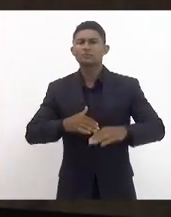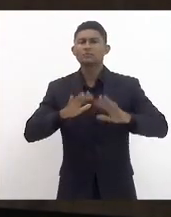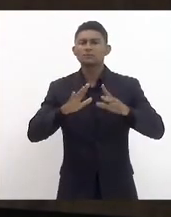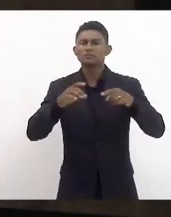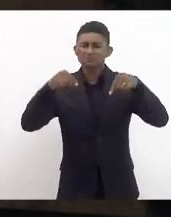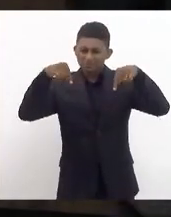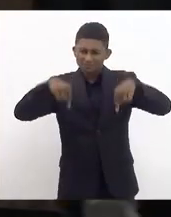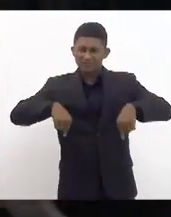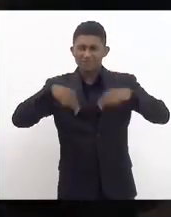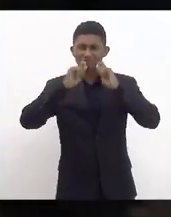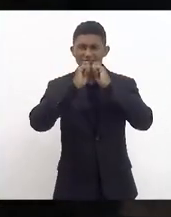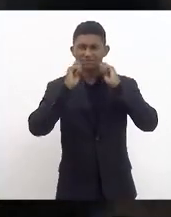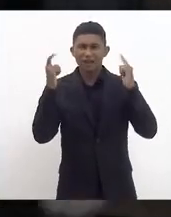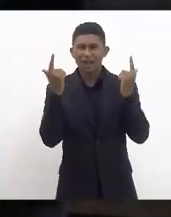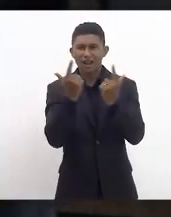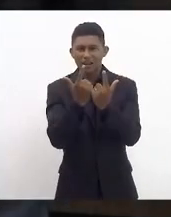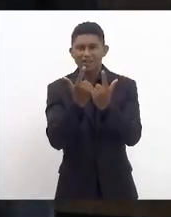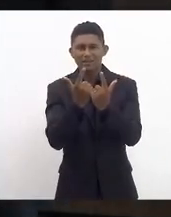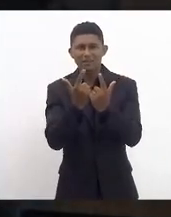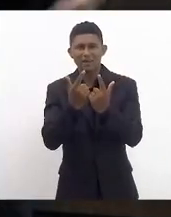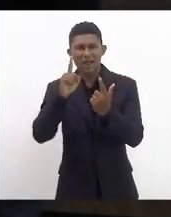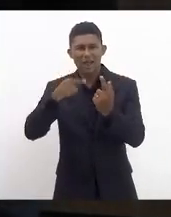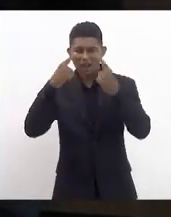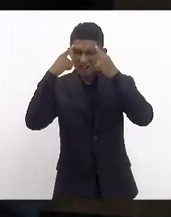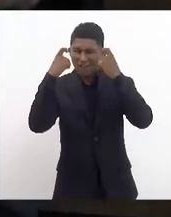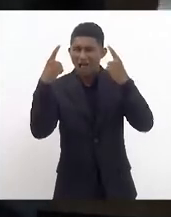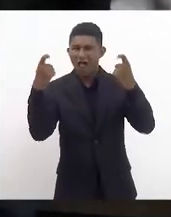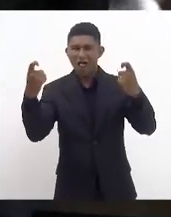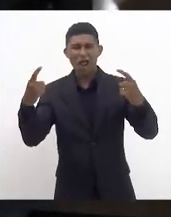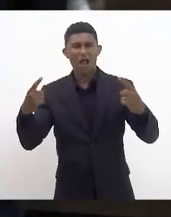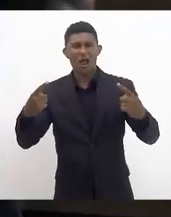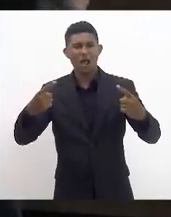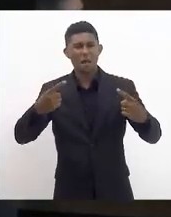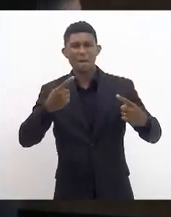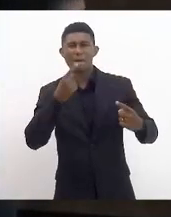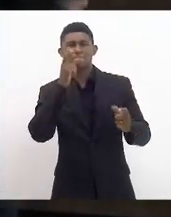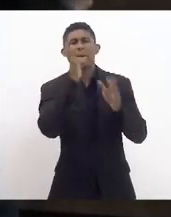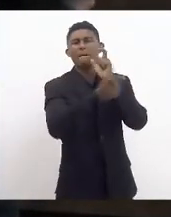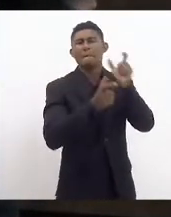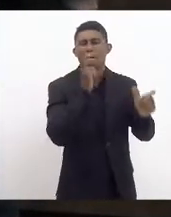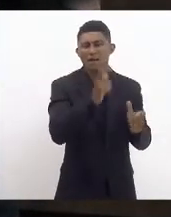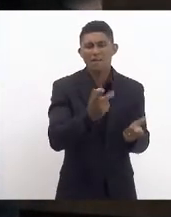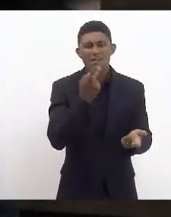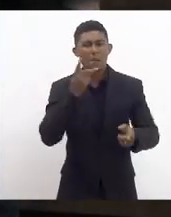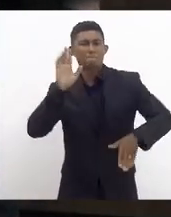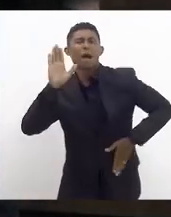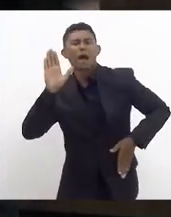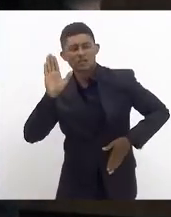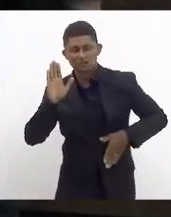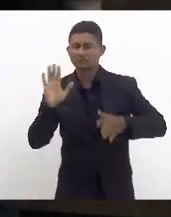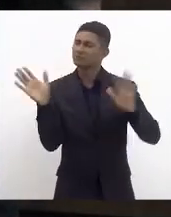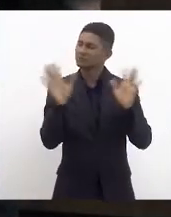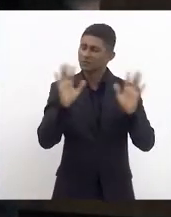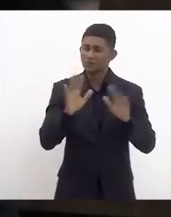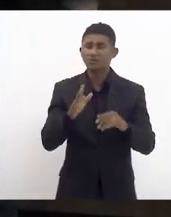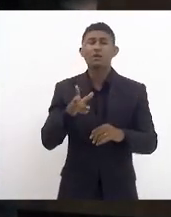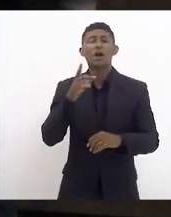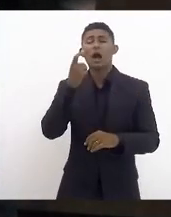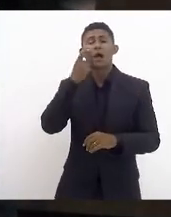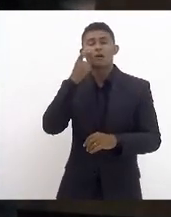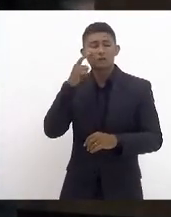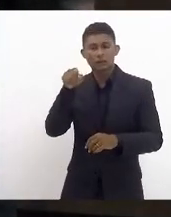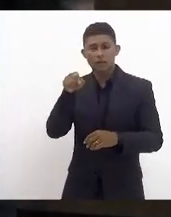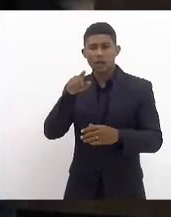é lugar para agredir ninguém, para insinuar questão de bandidos. Se a gente fosse levar isso às últimas